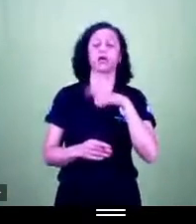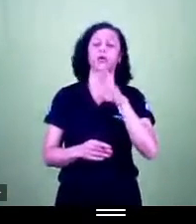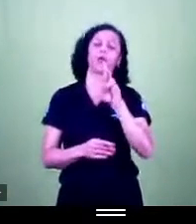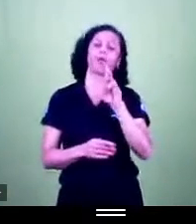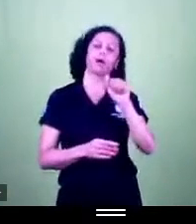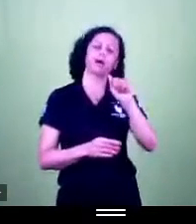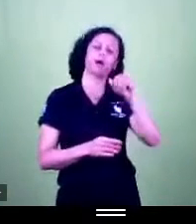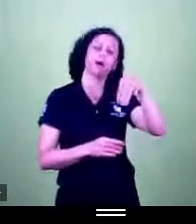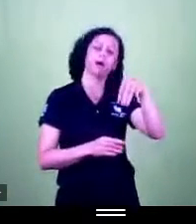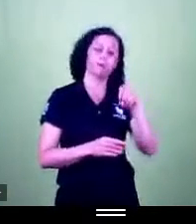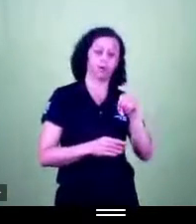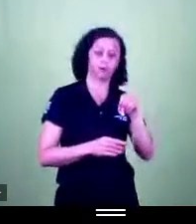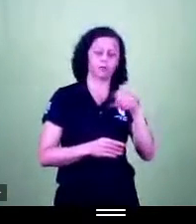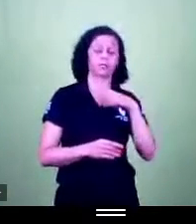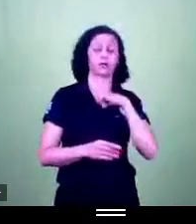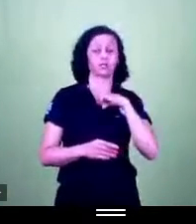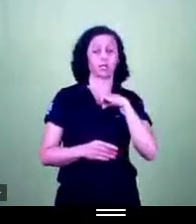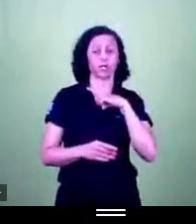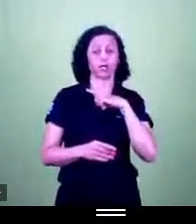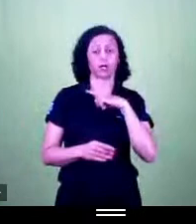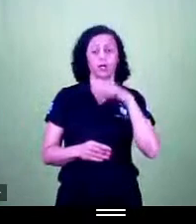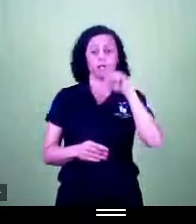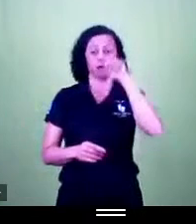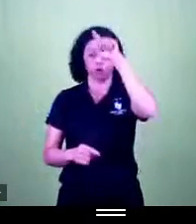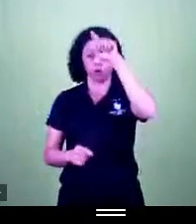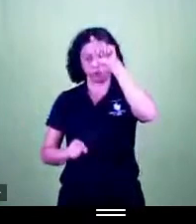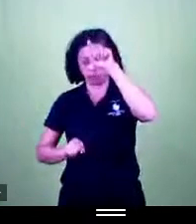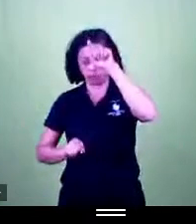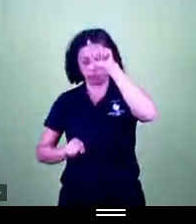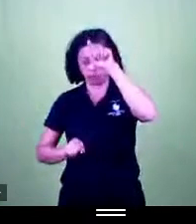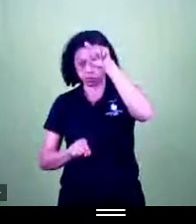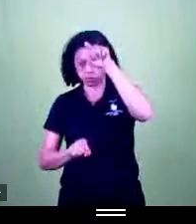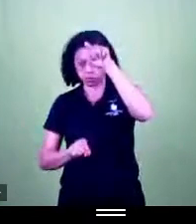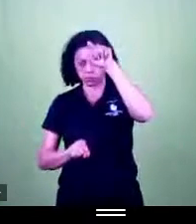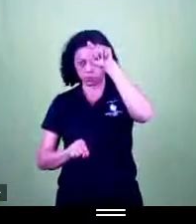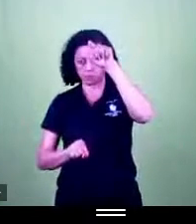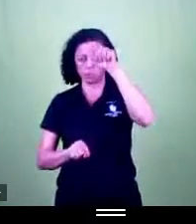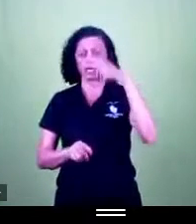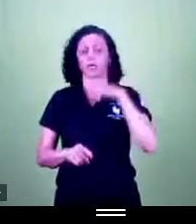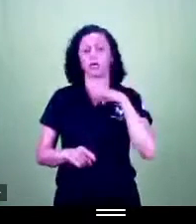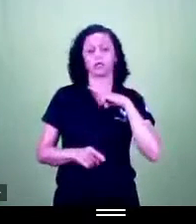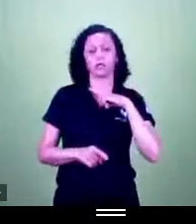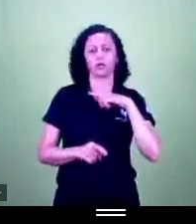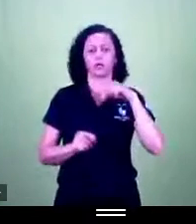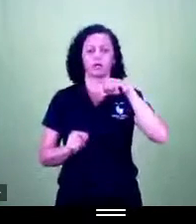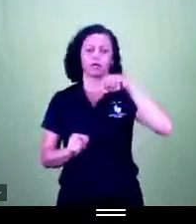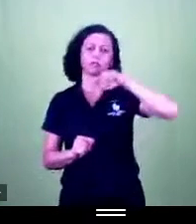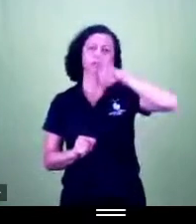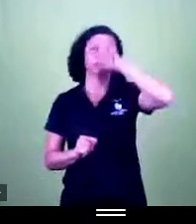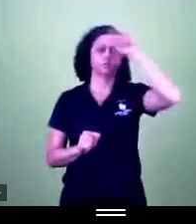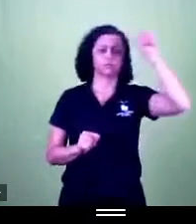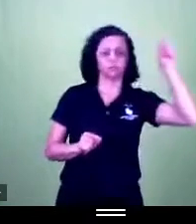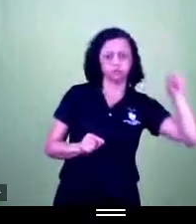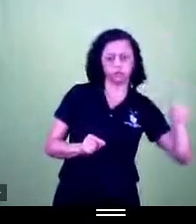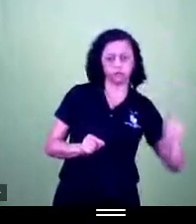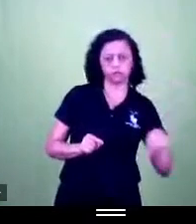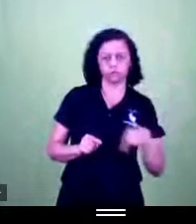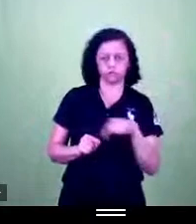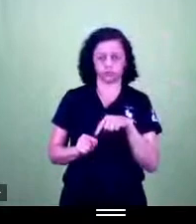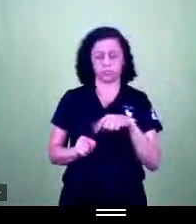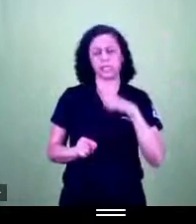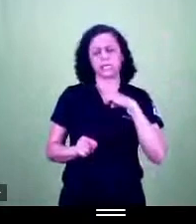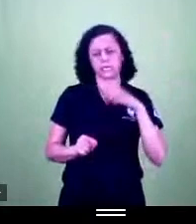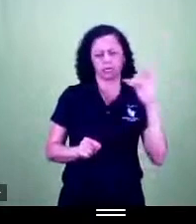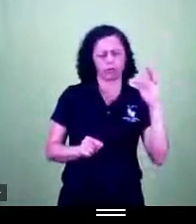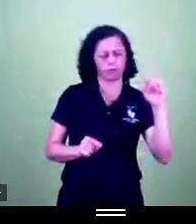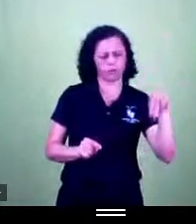entre dois nós. Então, se eu tenho um nó aqui e definir um nó aqui embaixo, eu tenho aqui como um ramo. Ó. Esse ramo que pega a fonte e o